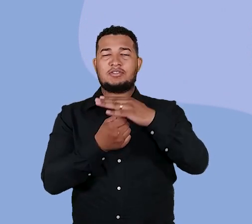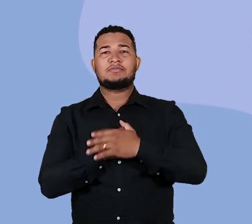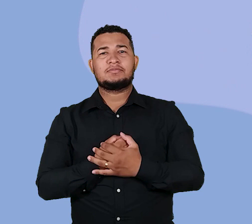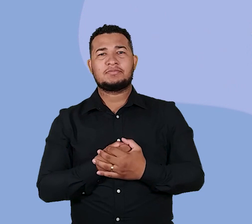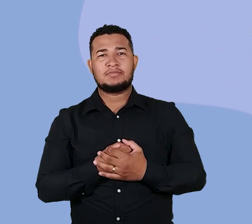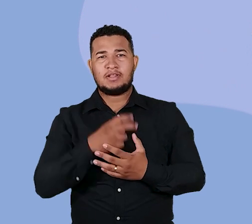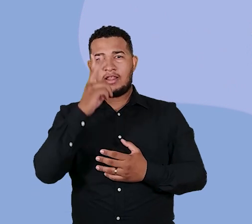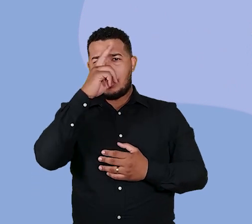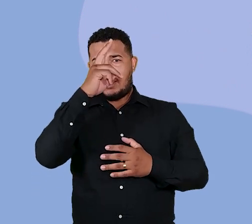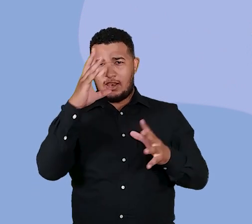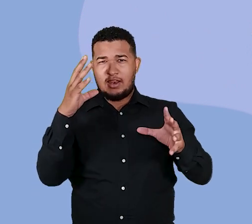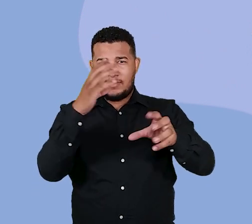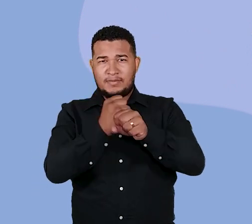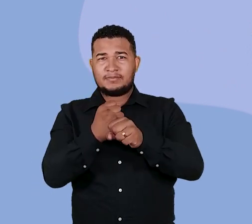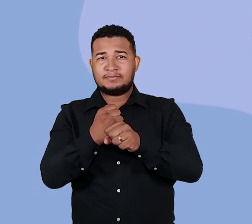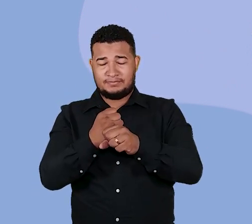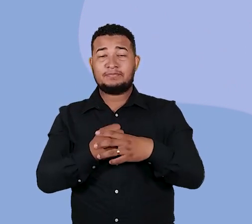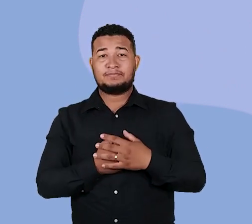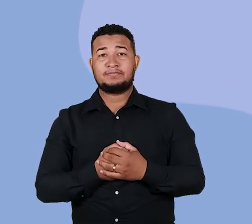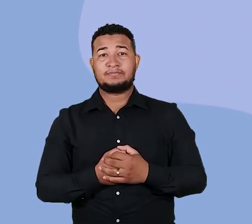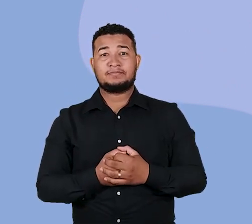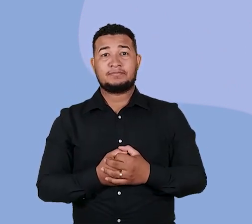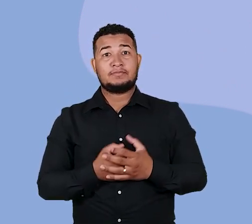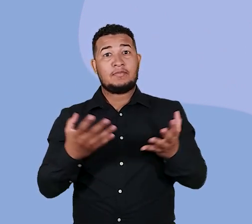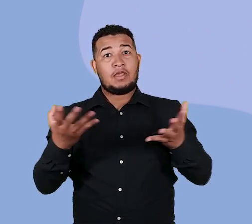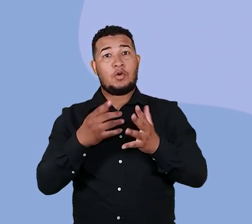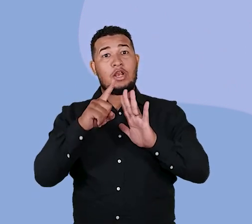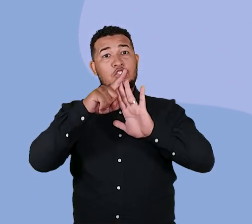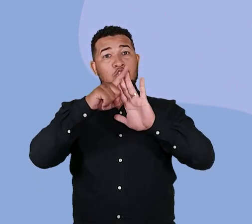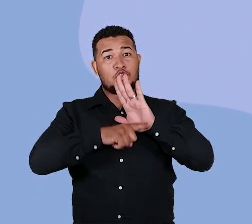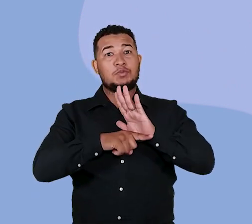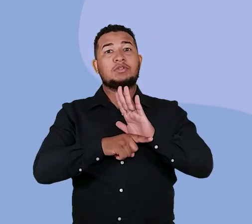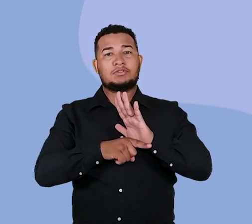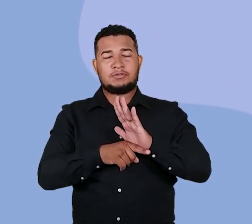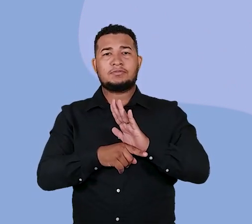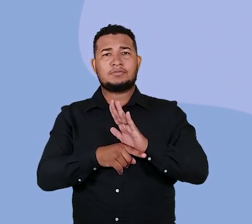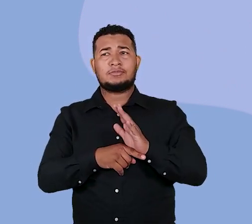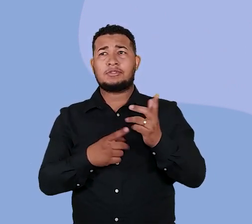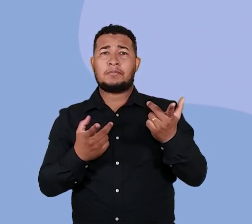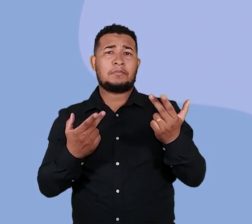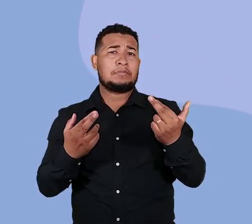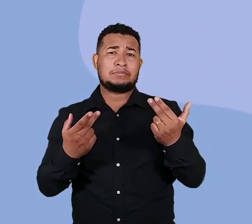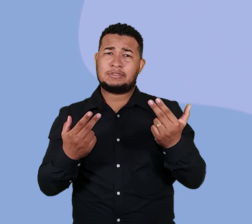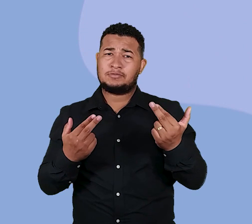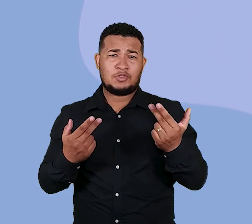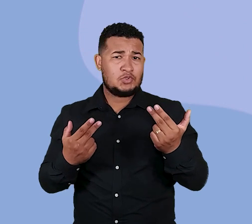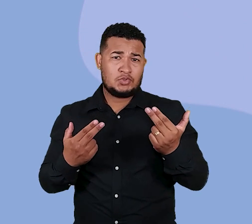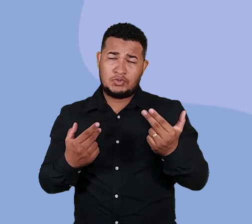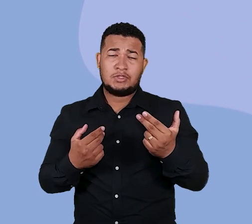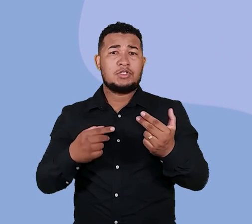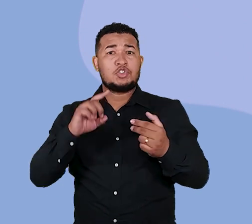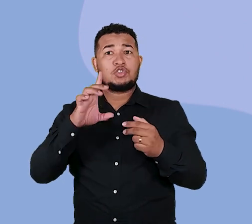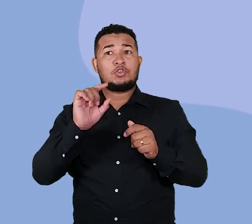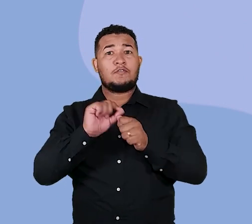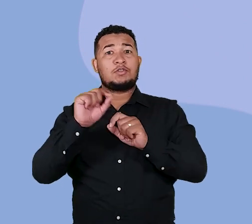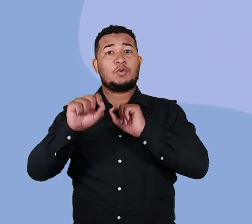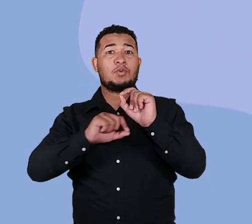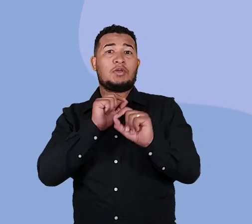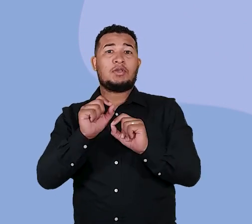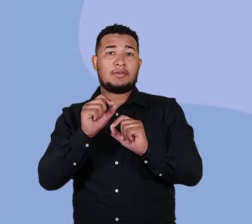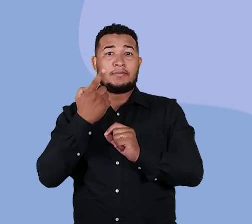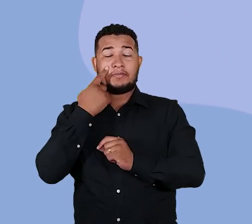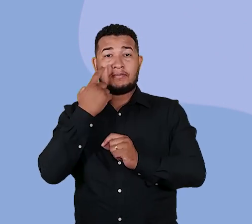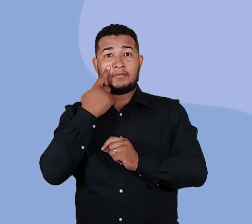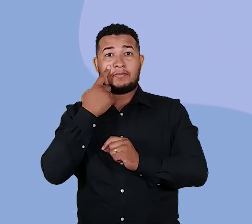sextos. Lembrou de adição de frações? Então vamos agora para subtração, que é a mesma coisa. É só